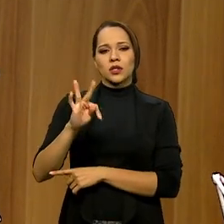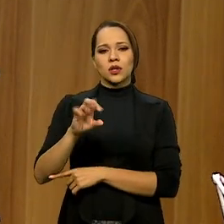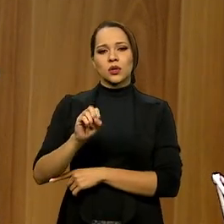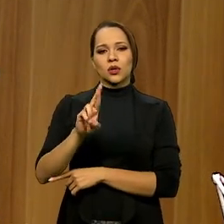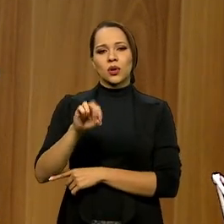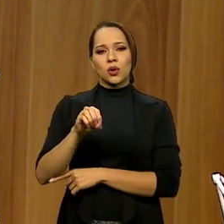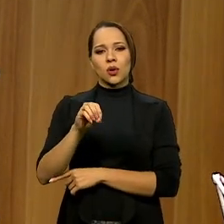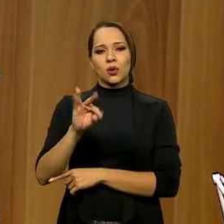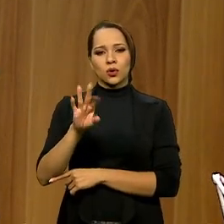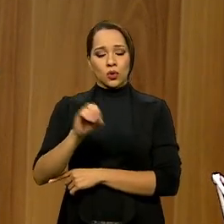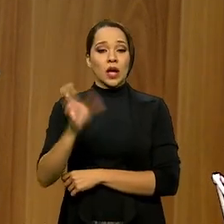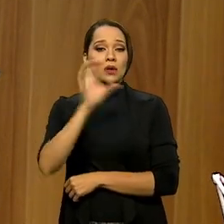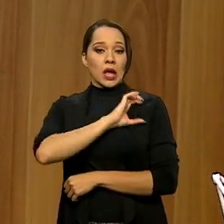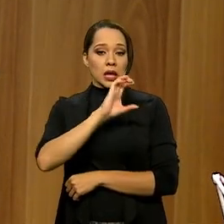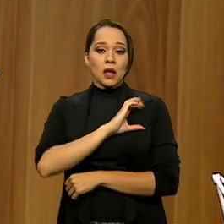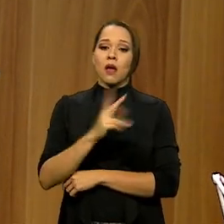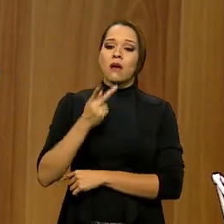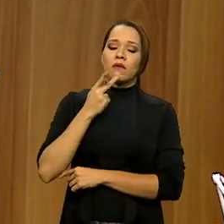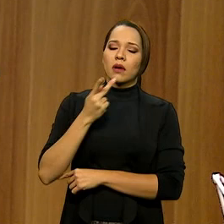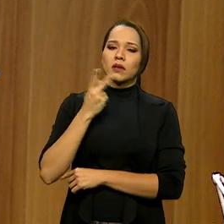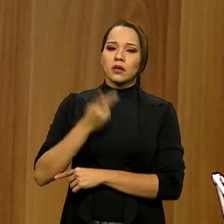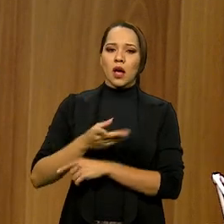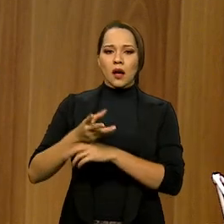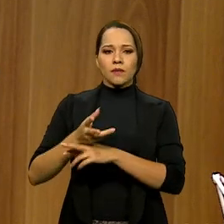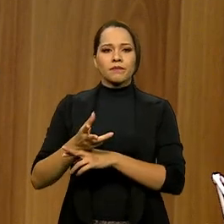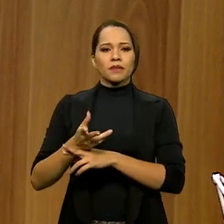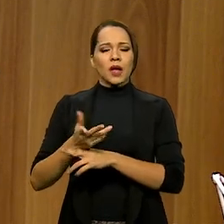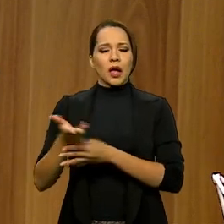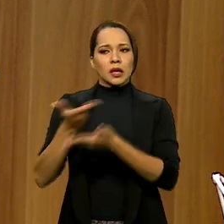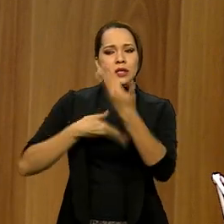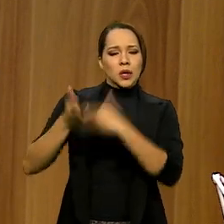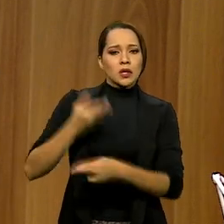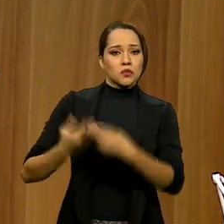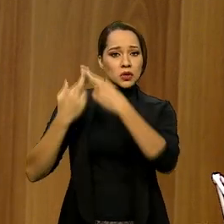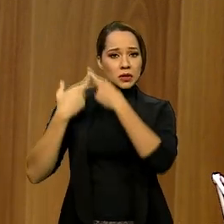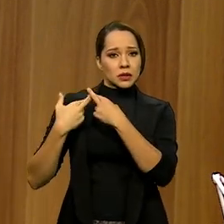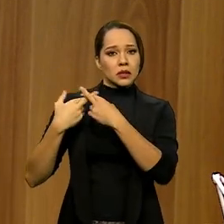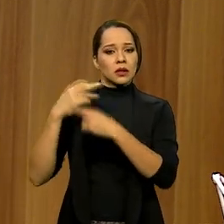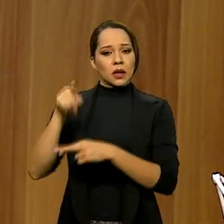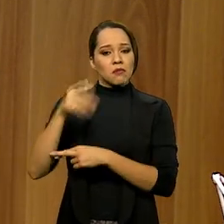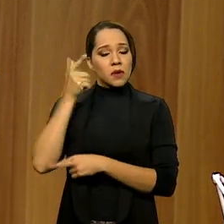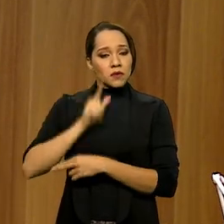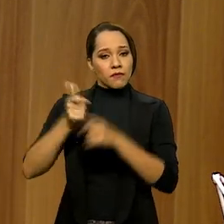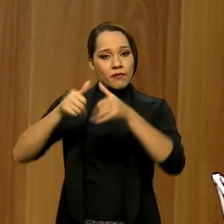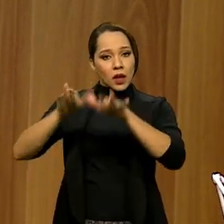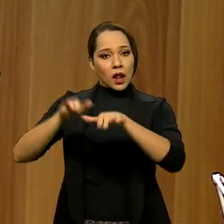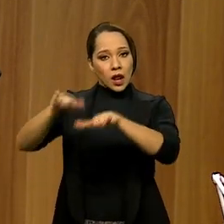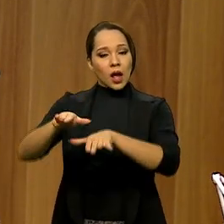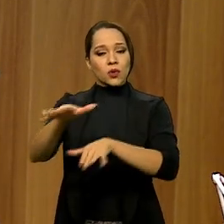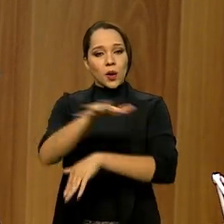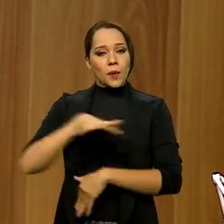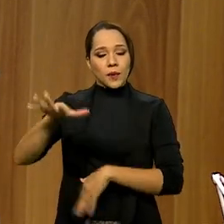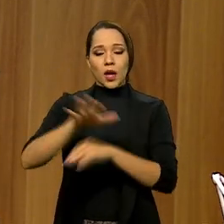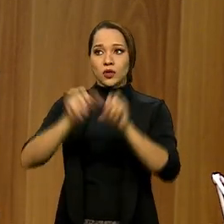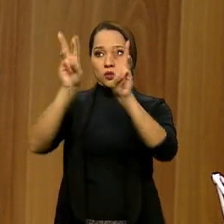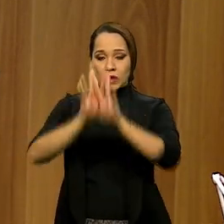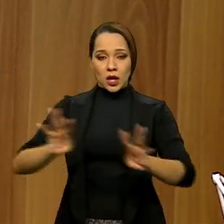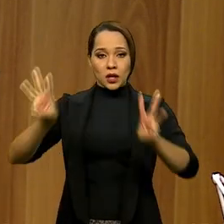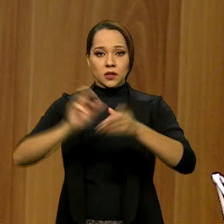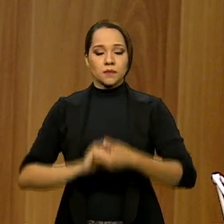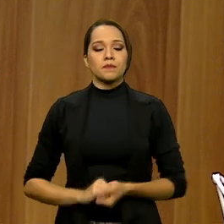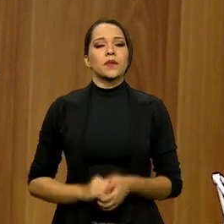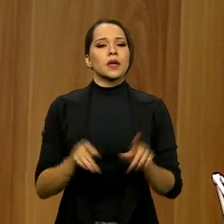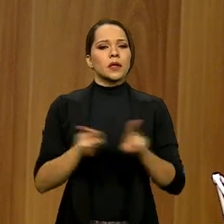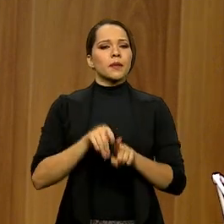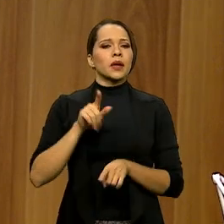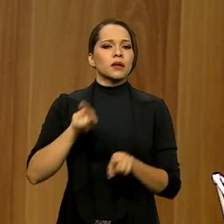que é falando sobre interações responsivas para aprendizagem, que ele está sendo tratado para ser hospedado lá no nosso ambiente virtual. Mas nós